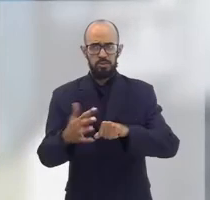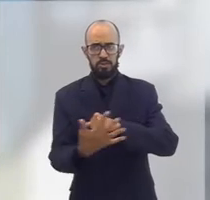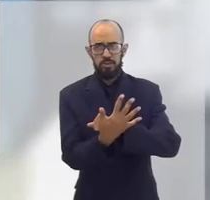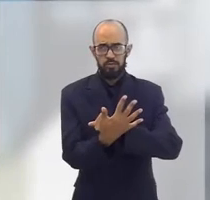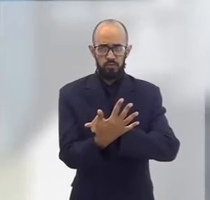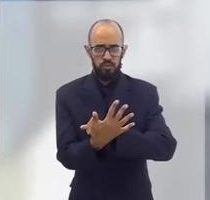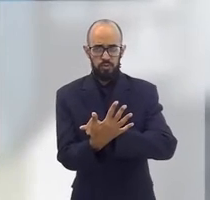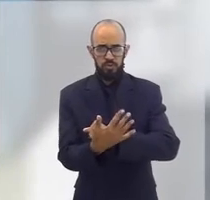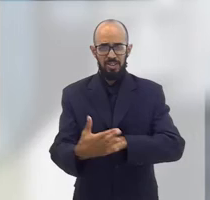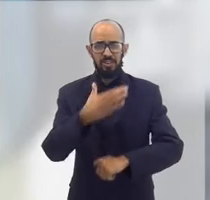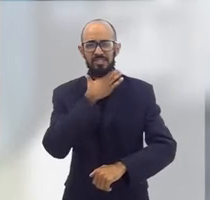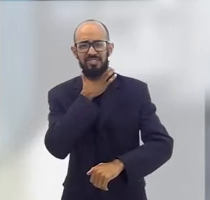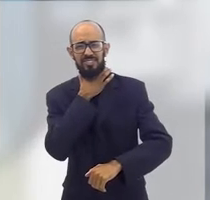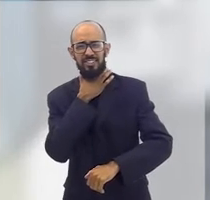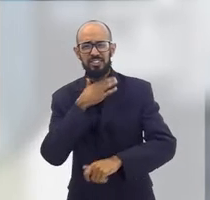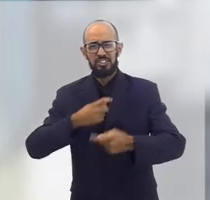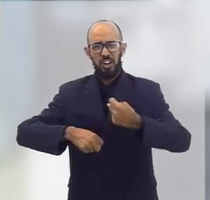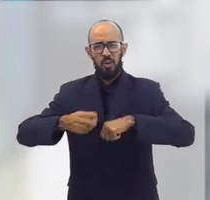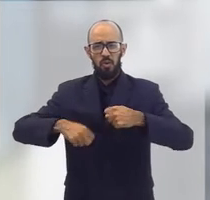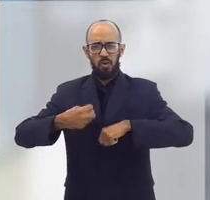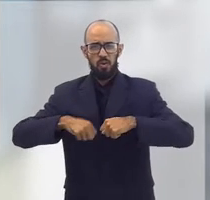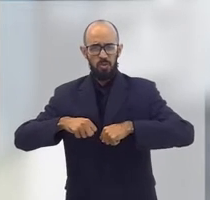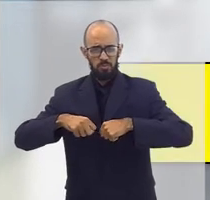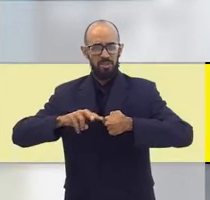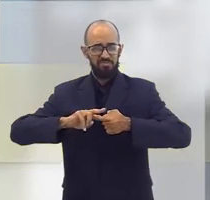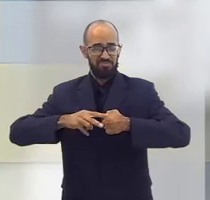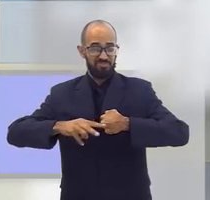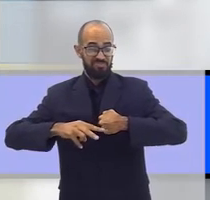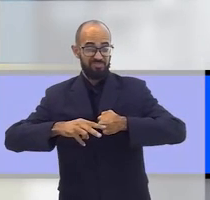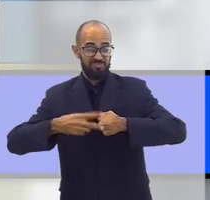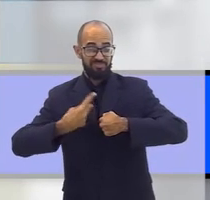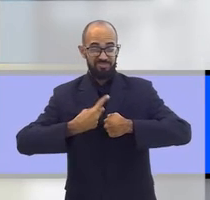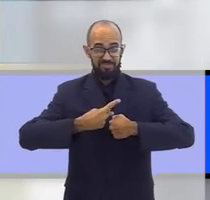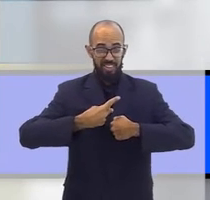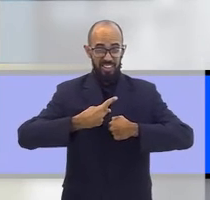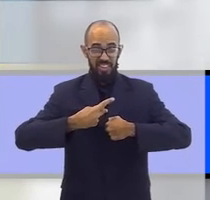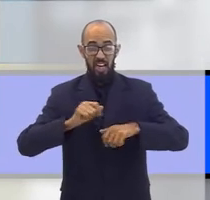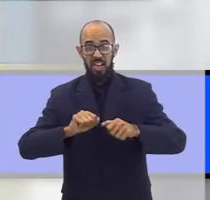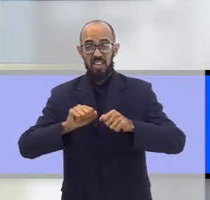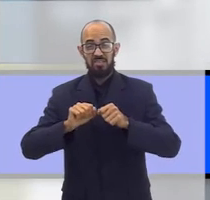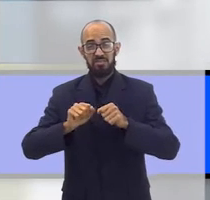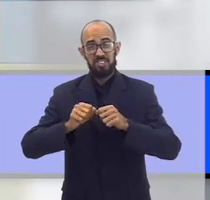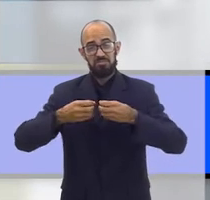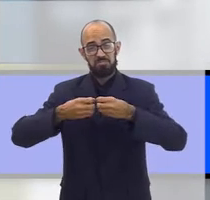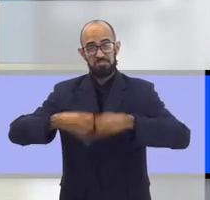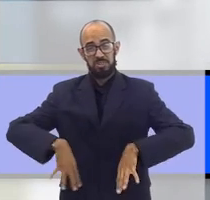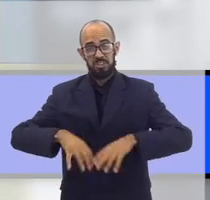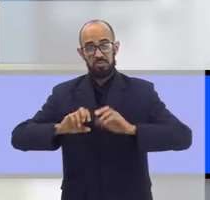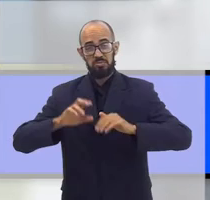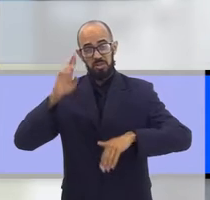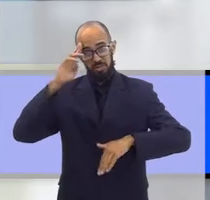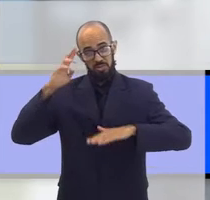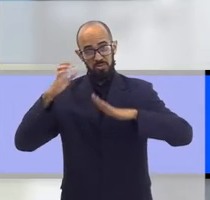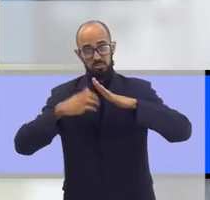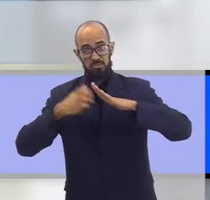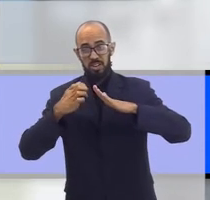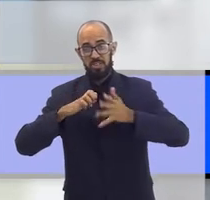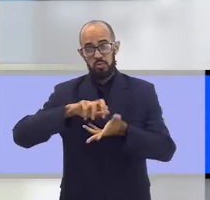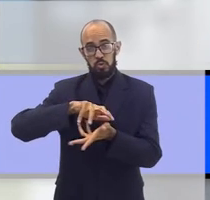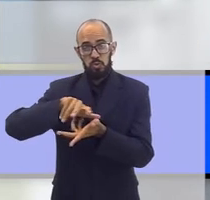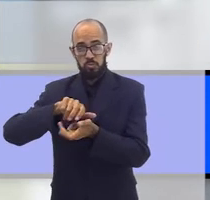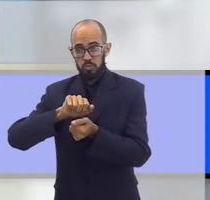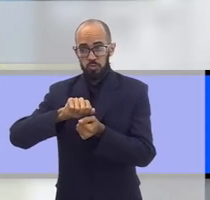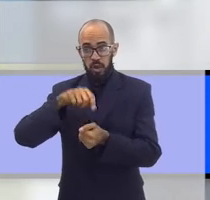A pandemia do coronavírus e a crise econômica decorrente dela resultaram em um acúmulo de perdas para empresários de todo o mundo. No Rio